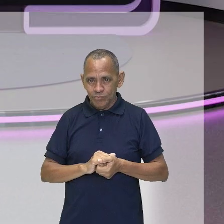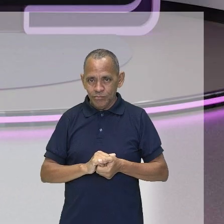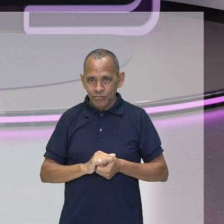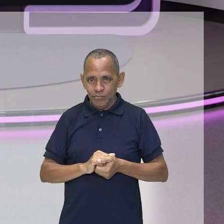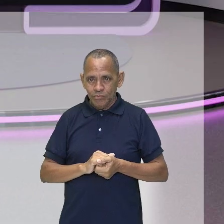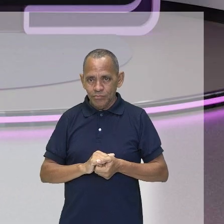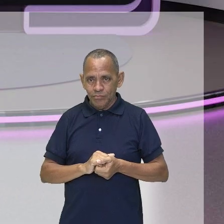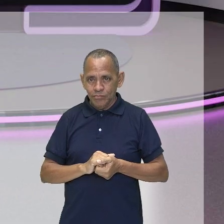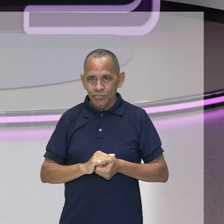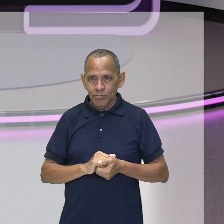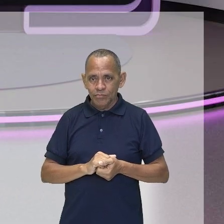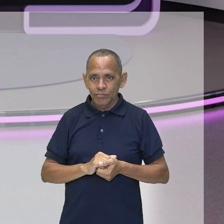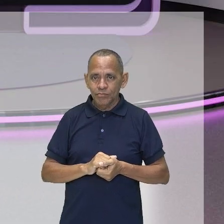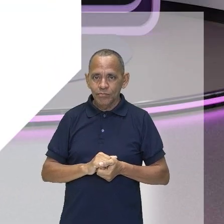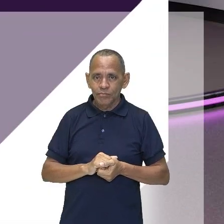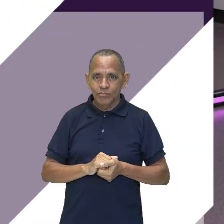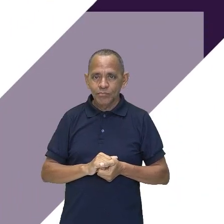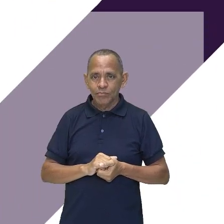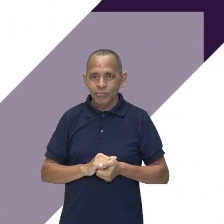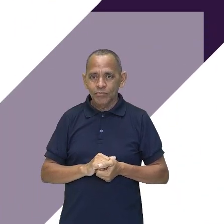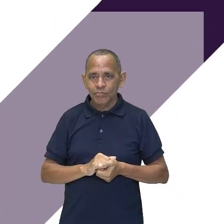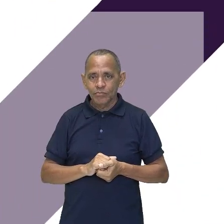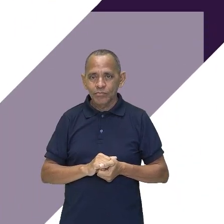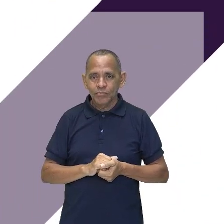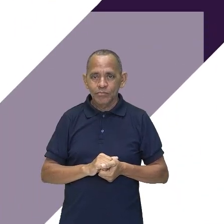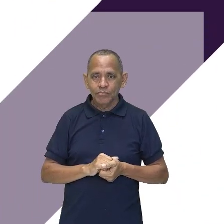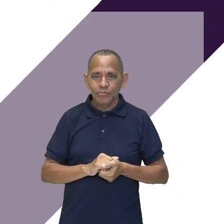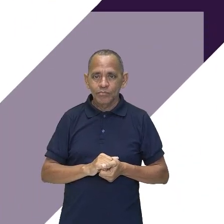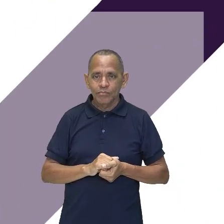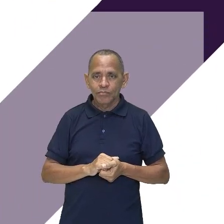aqui à nossa construção.